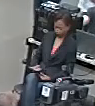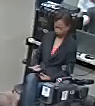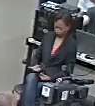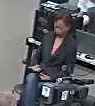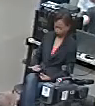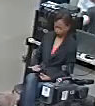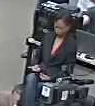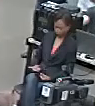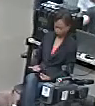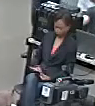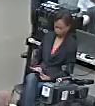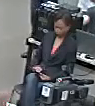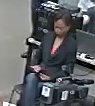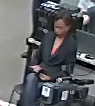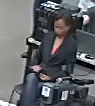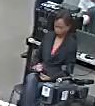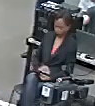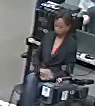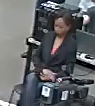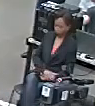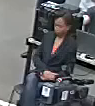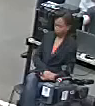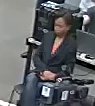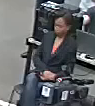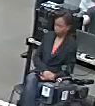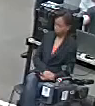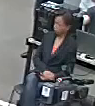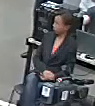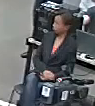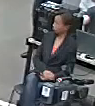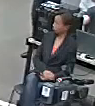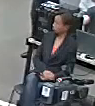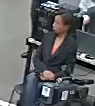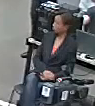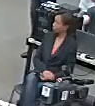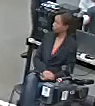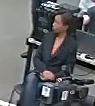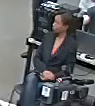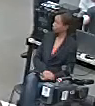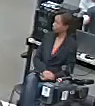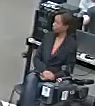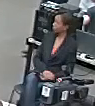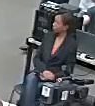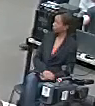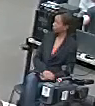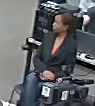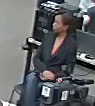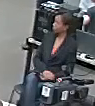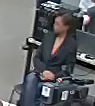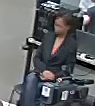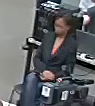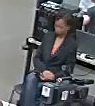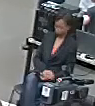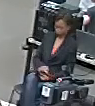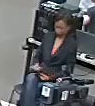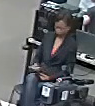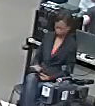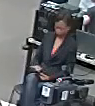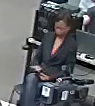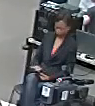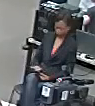antes da gente continuar ler aqui três requerimentos dos muitos que já saíram dessa